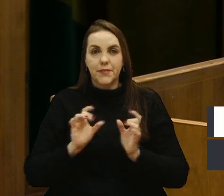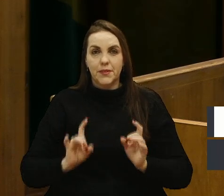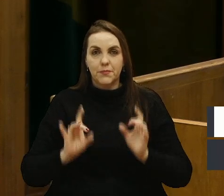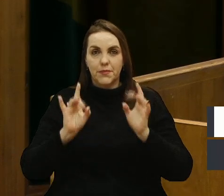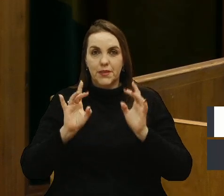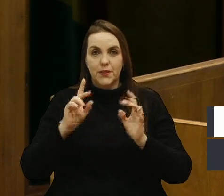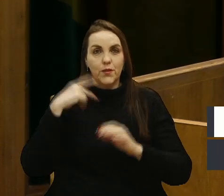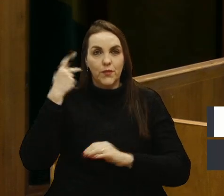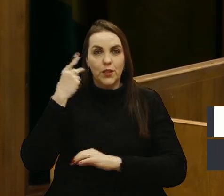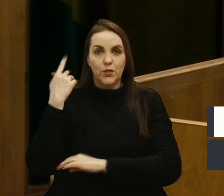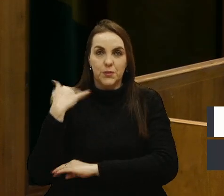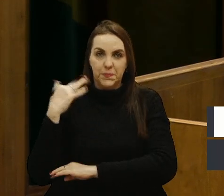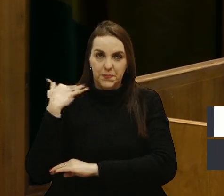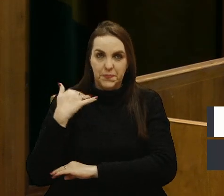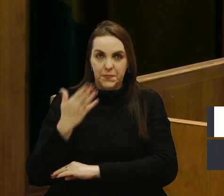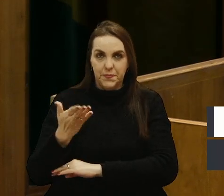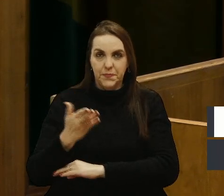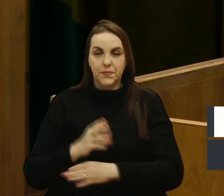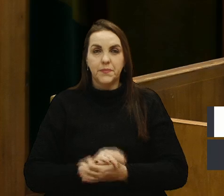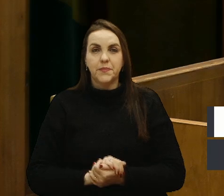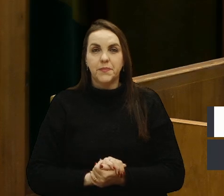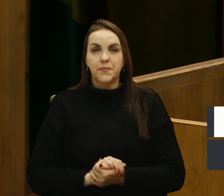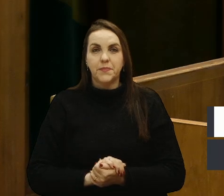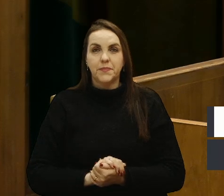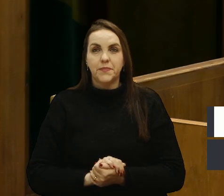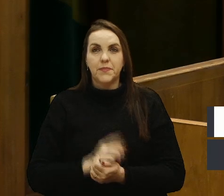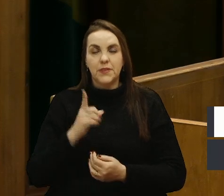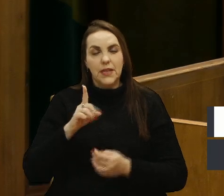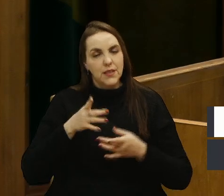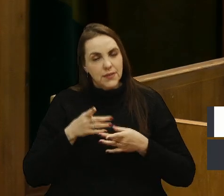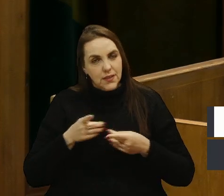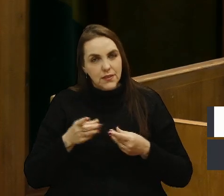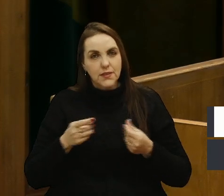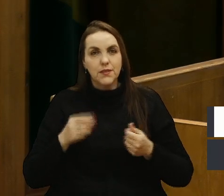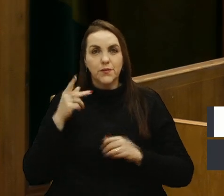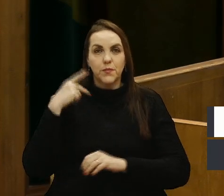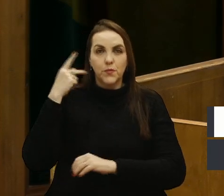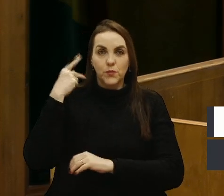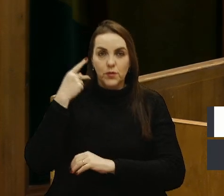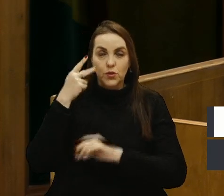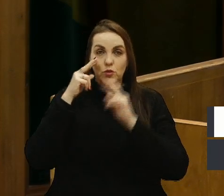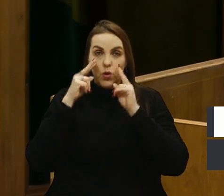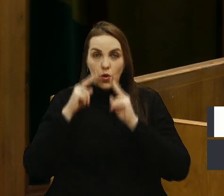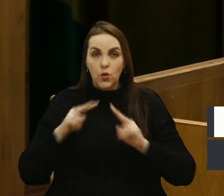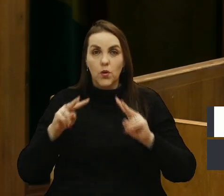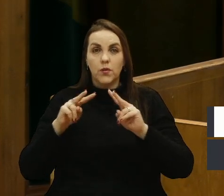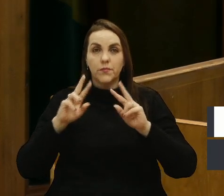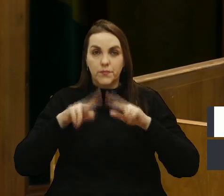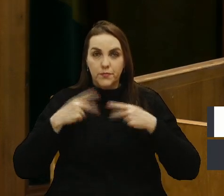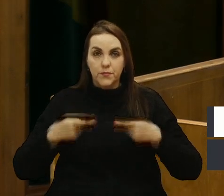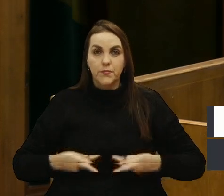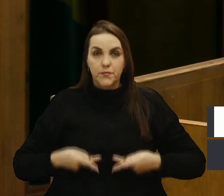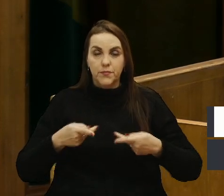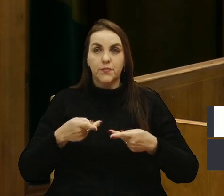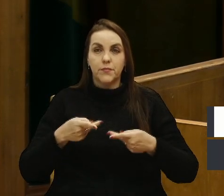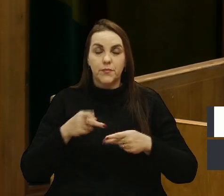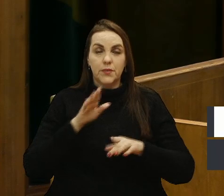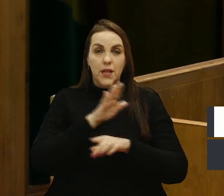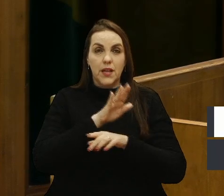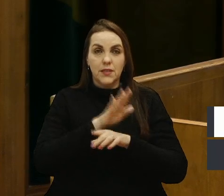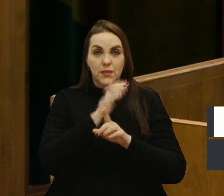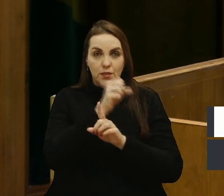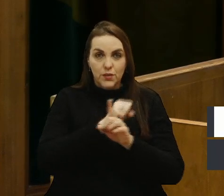vereadora Andressa Marques, que com sua sensibilidade política e seu olhar humano como assistente